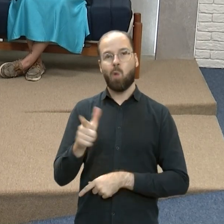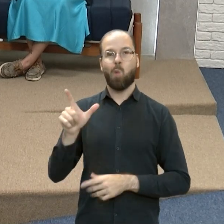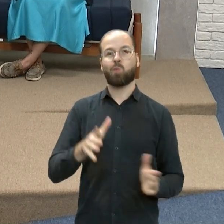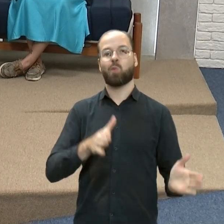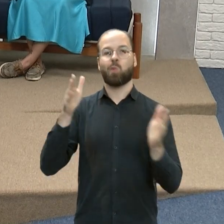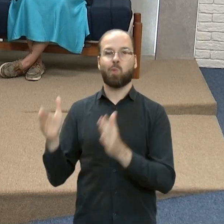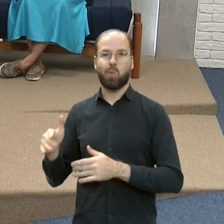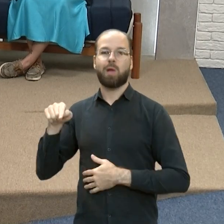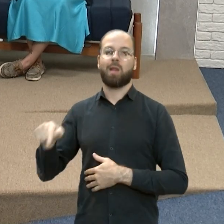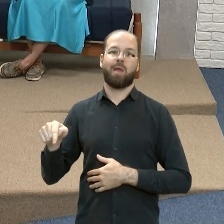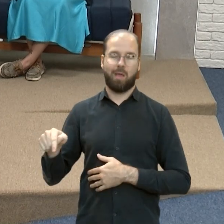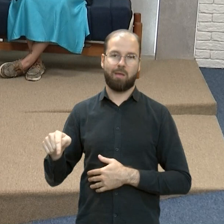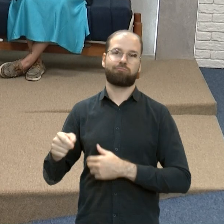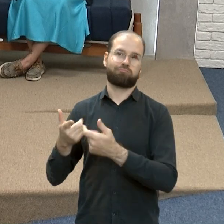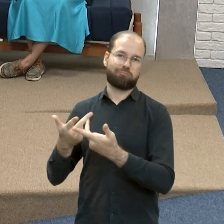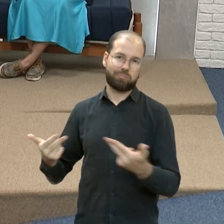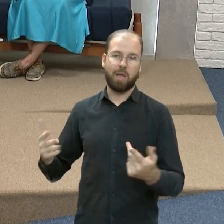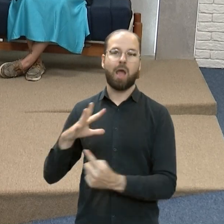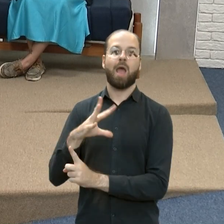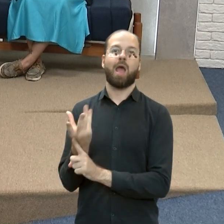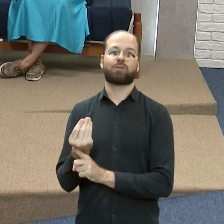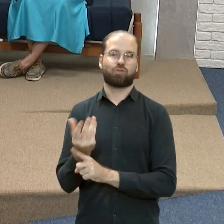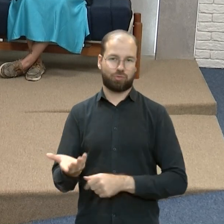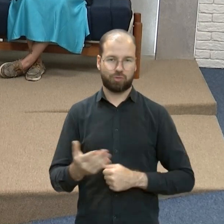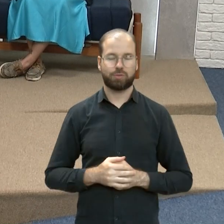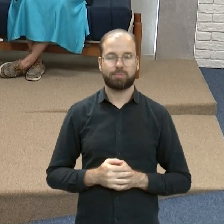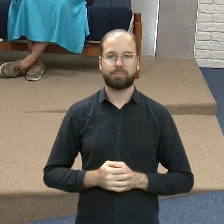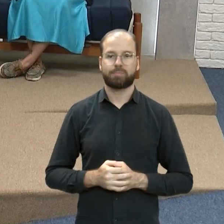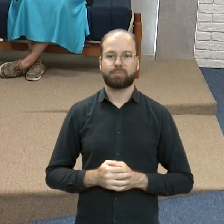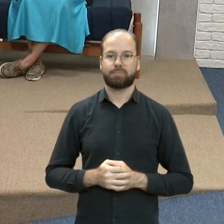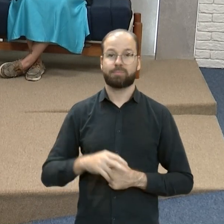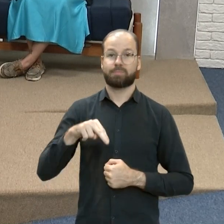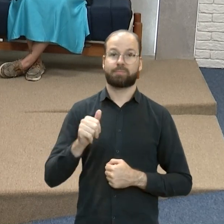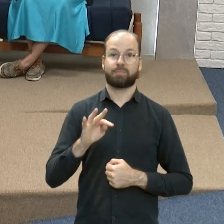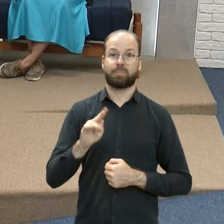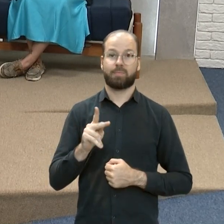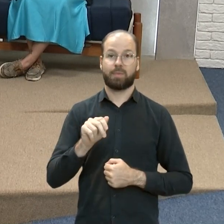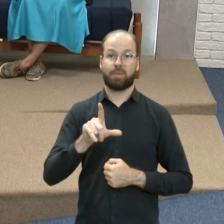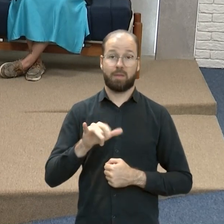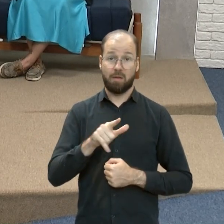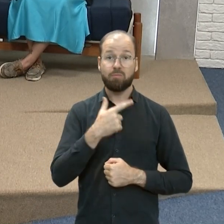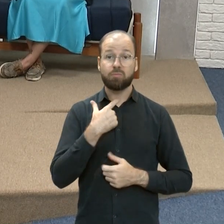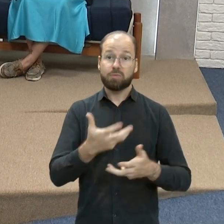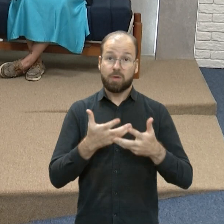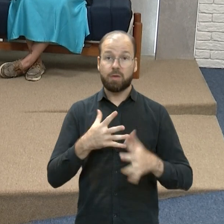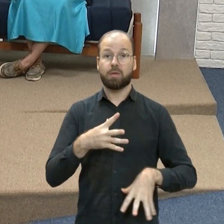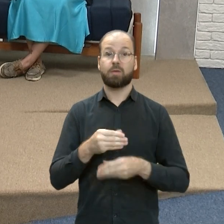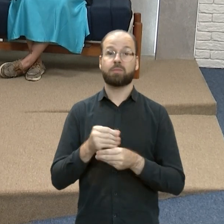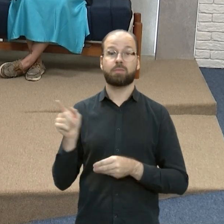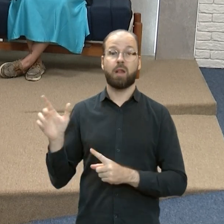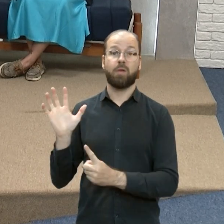né, uma gama artística como um todo. Natália, se você quiser também complementar a respeito disso, né, dessa influência